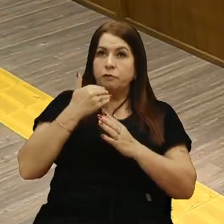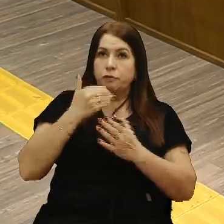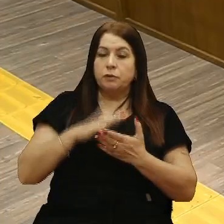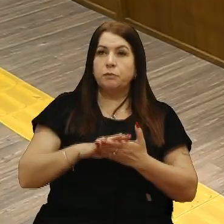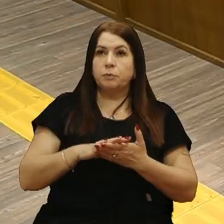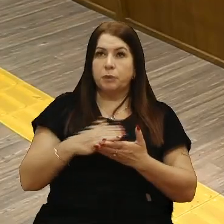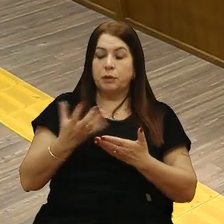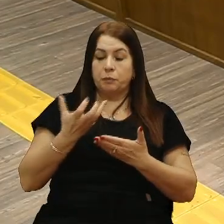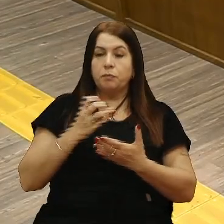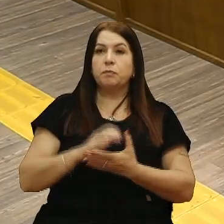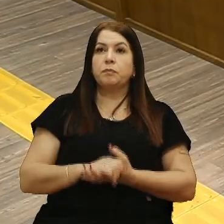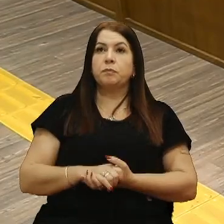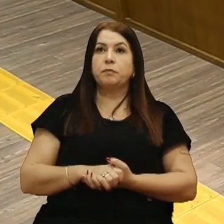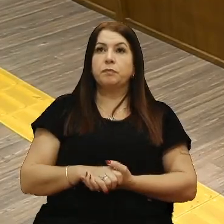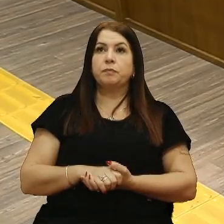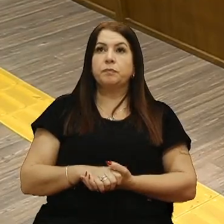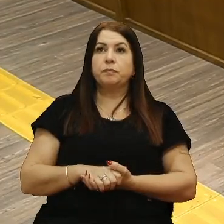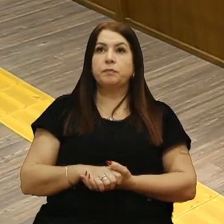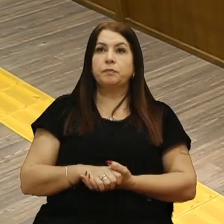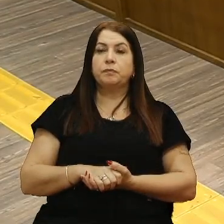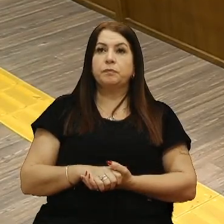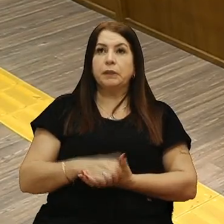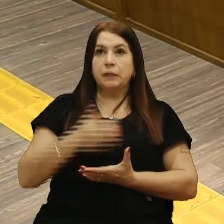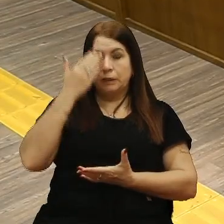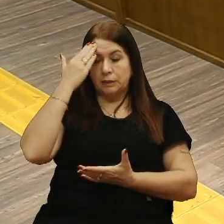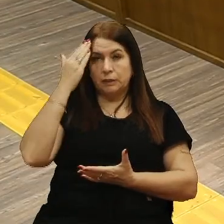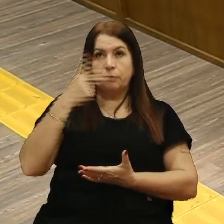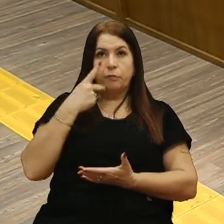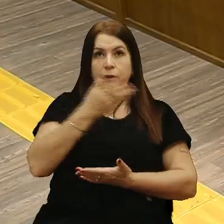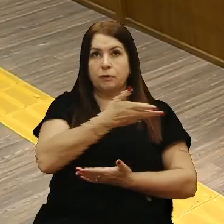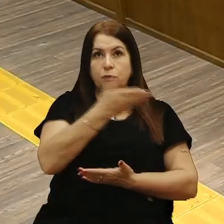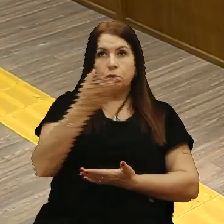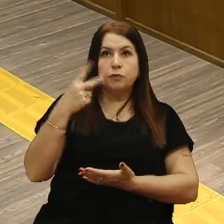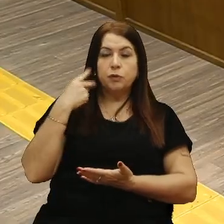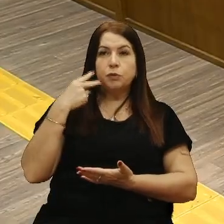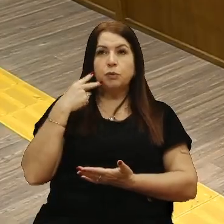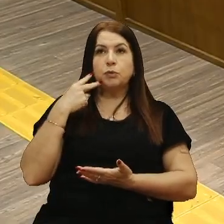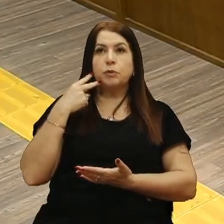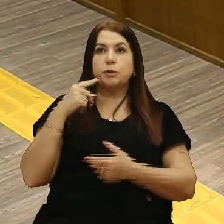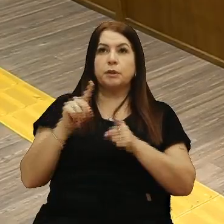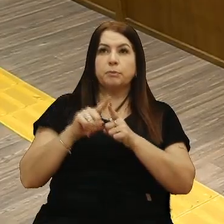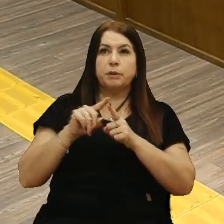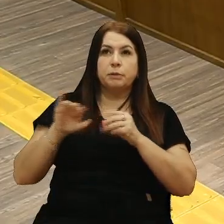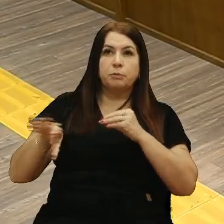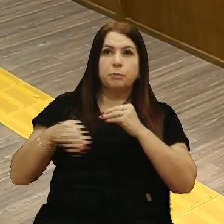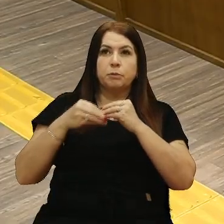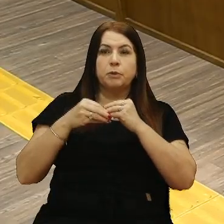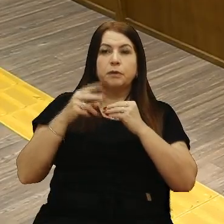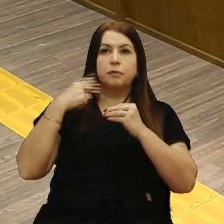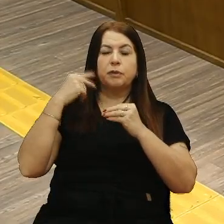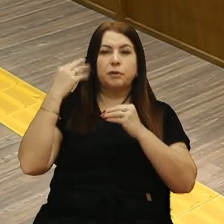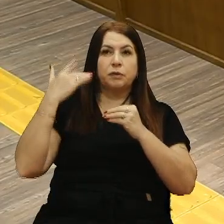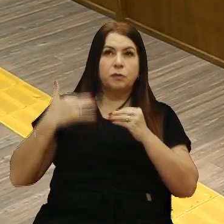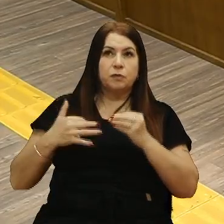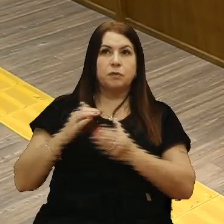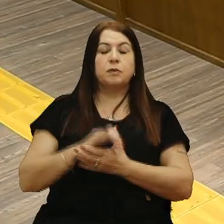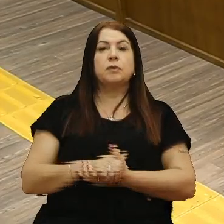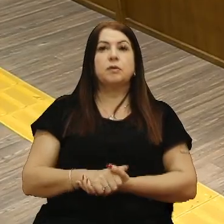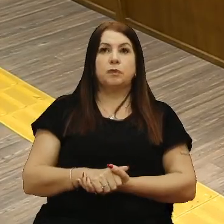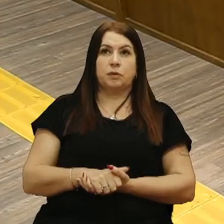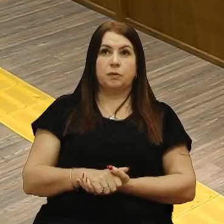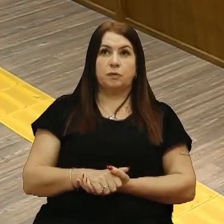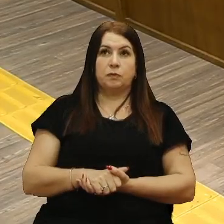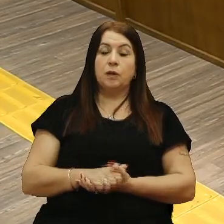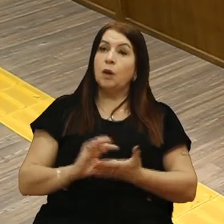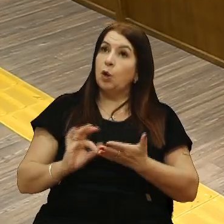E eu quero agradecer as palavras dos vereadores e eu quero pegar um gancho da fala da vereadora Daiane Mello.